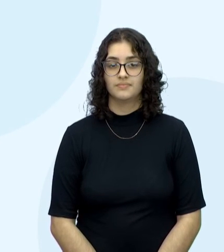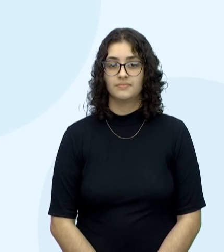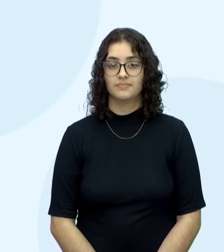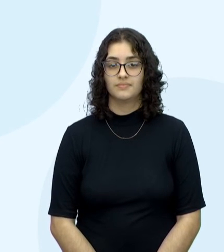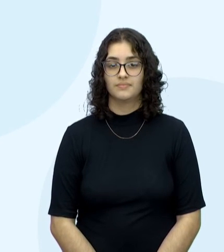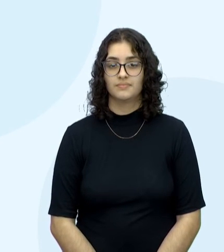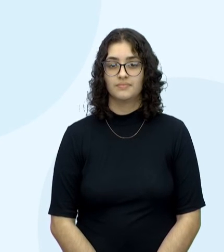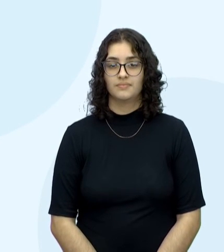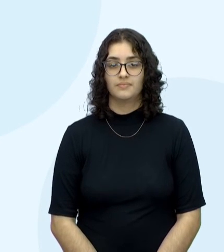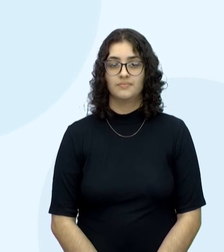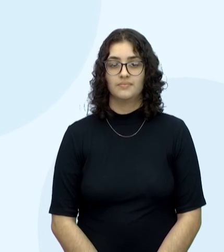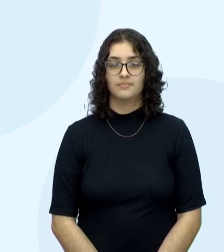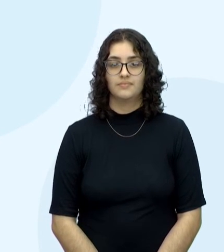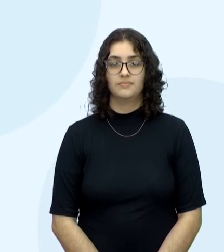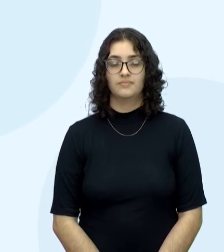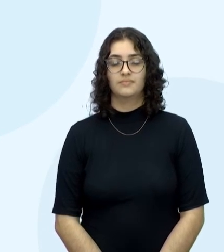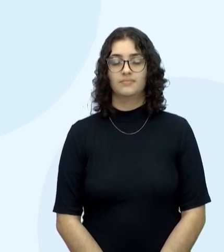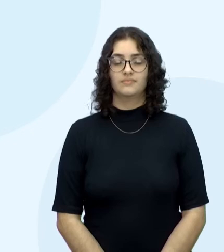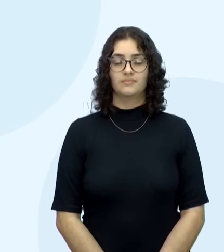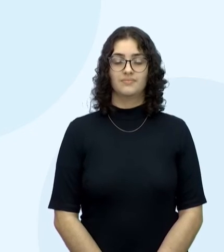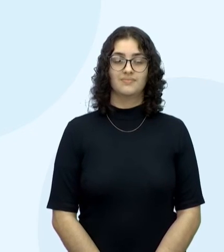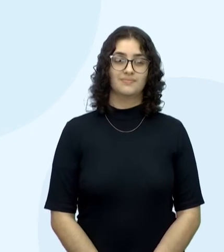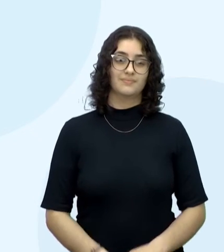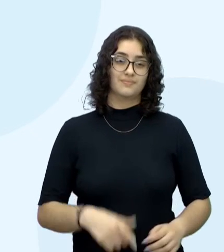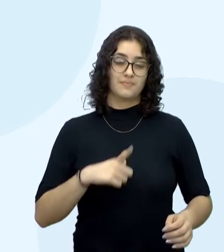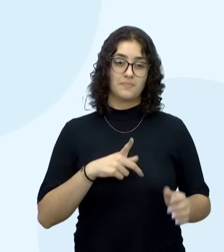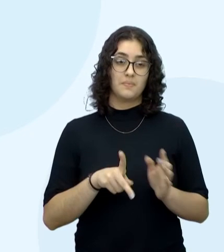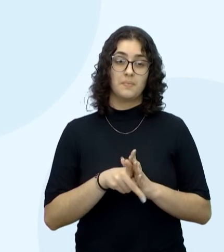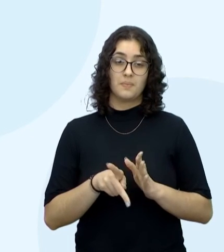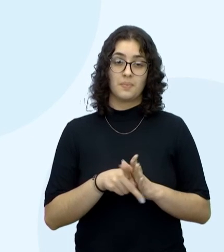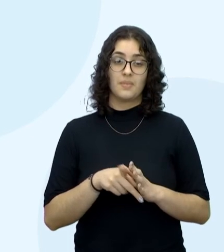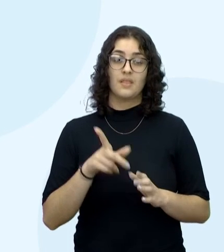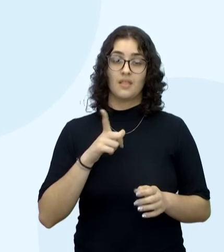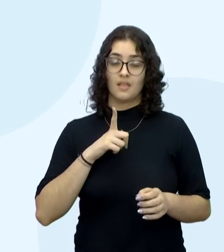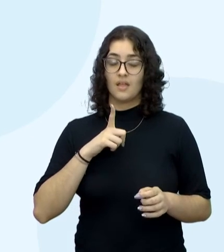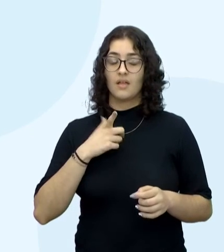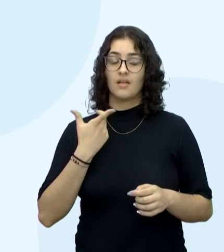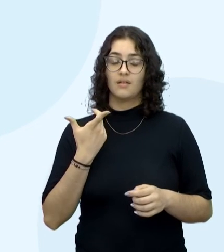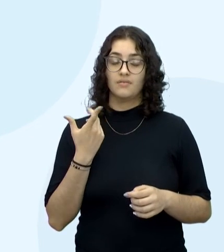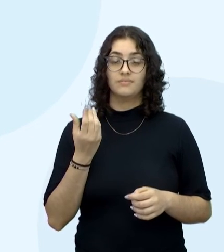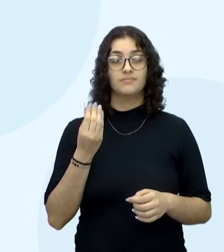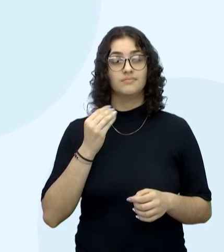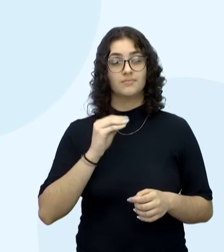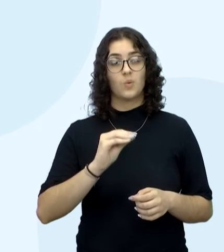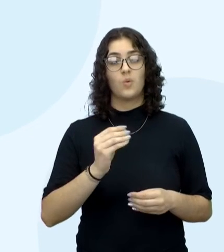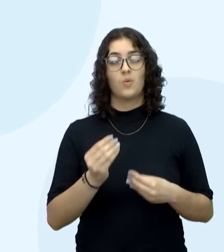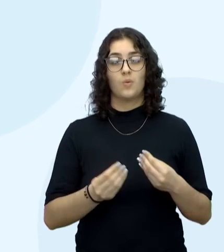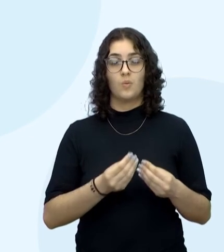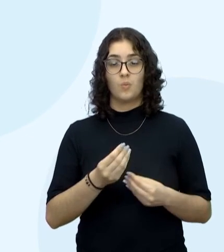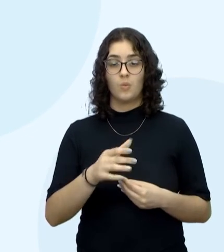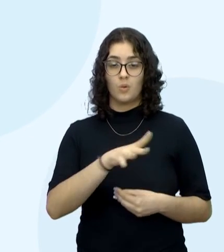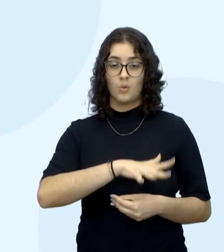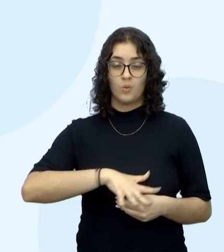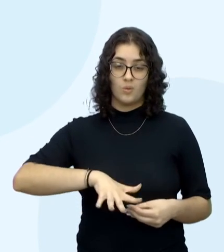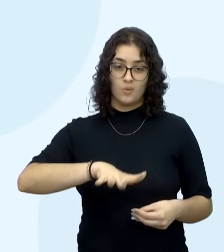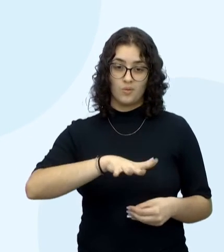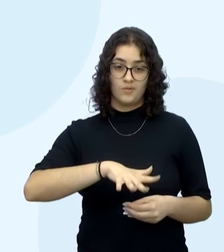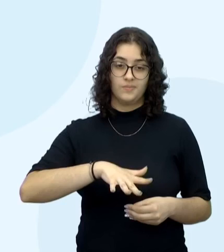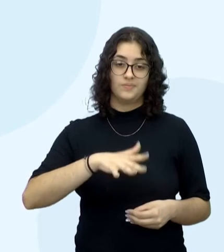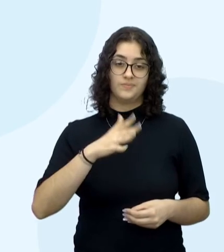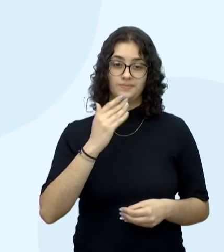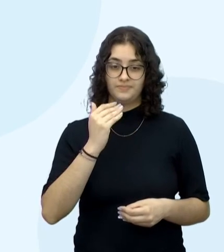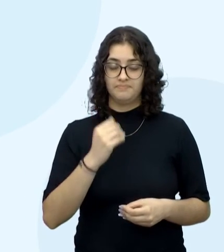esses fármacos, né, eles atingem todos os organismos da teia da cadeia